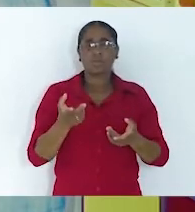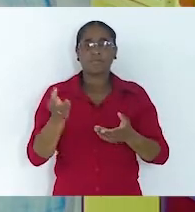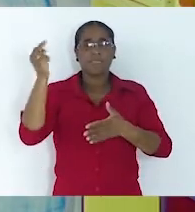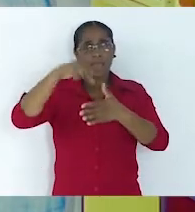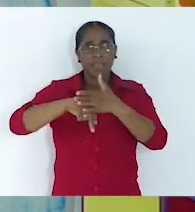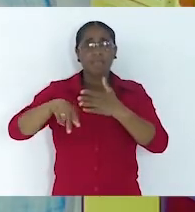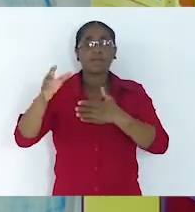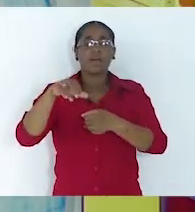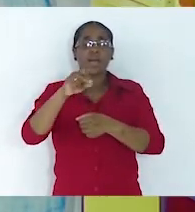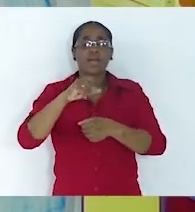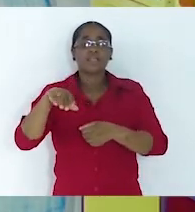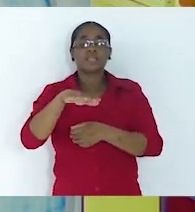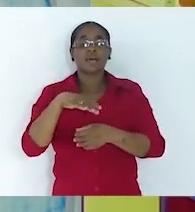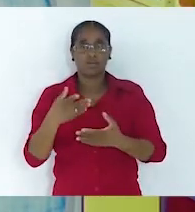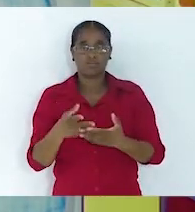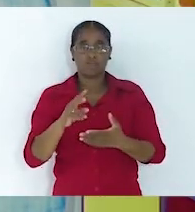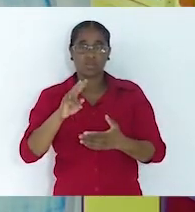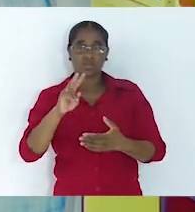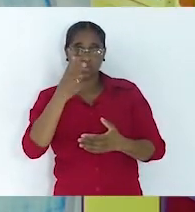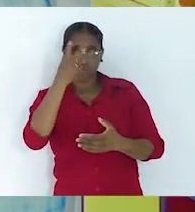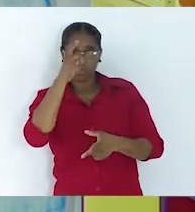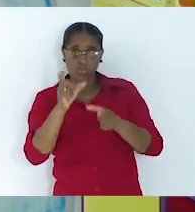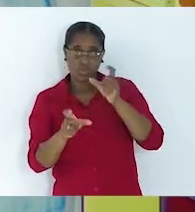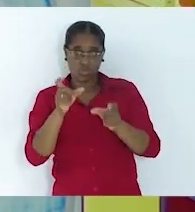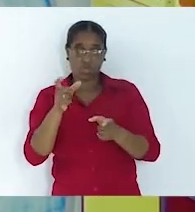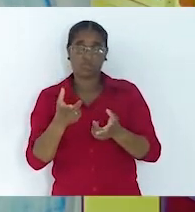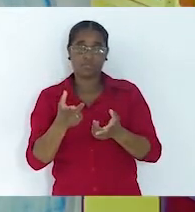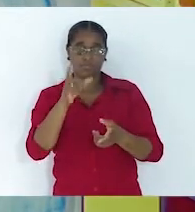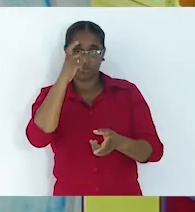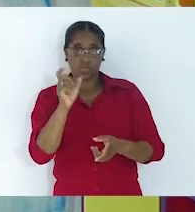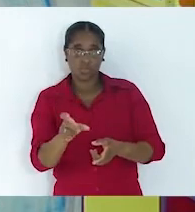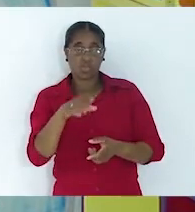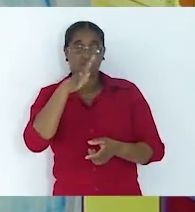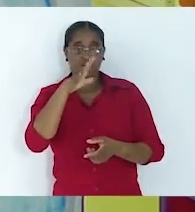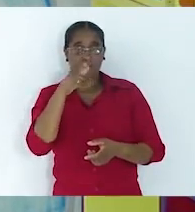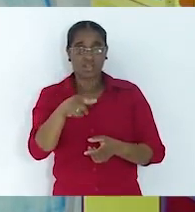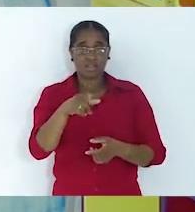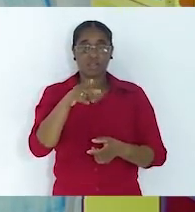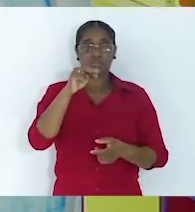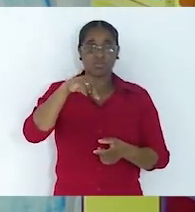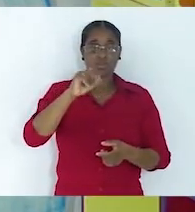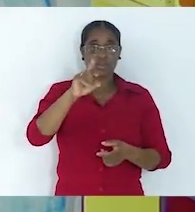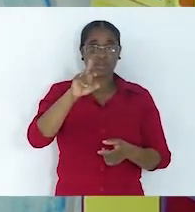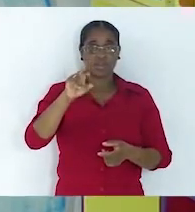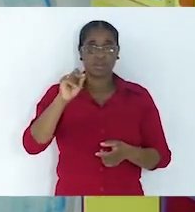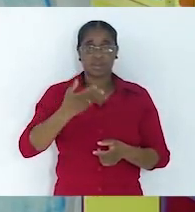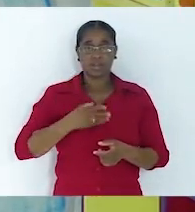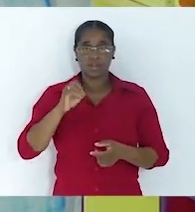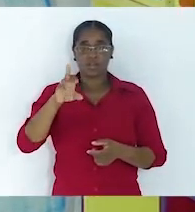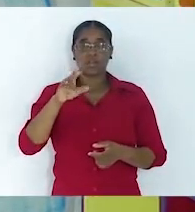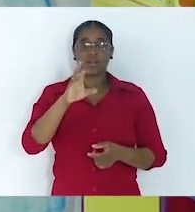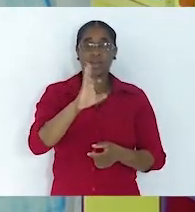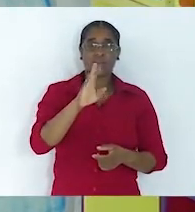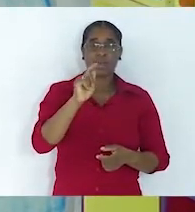a ação. Na segunda pessoa, diz-se que aqui o narrador é homodiegético, faz parte da